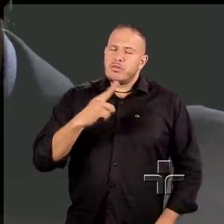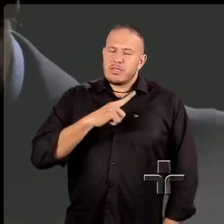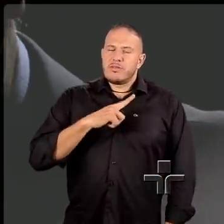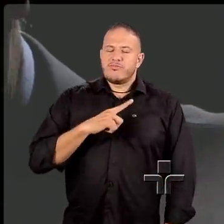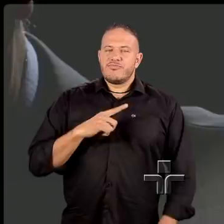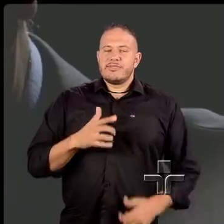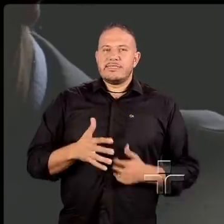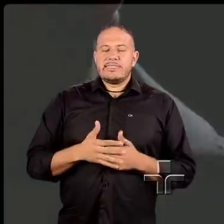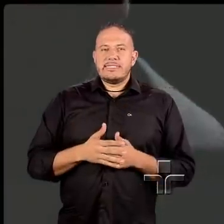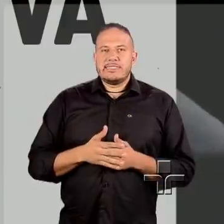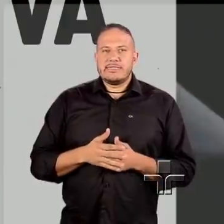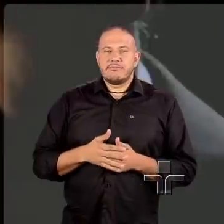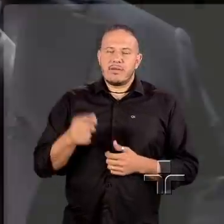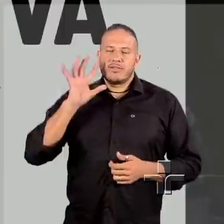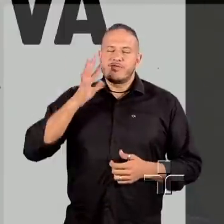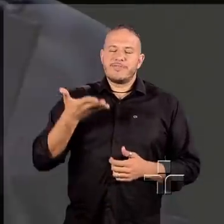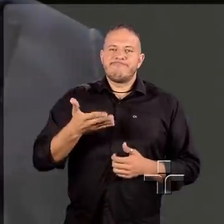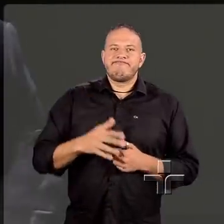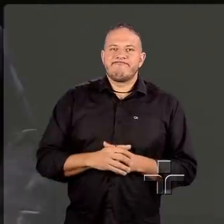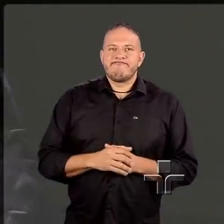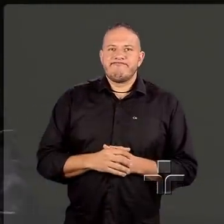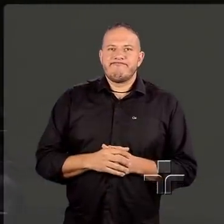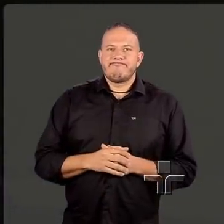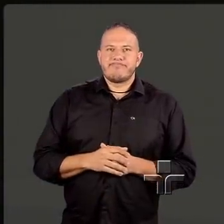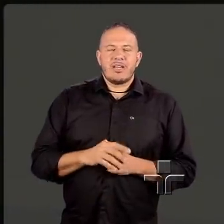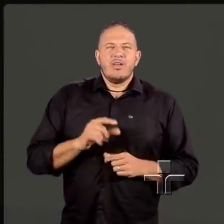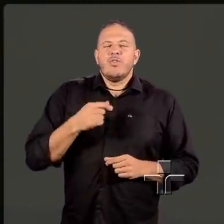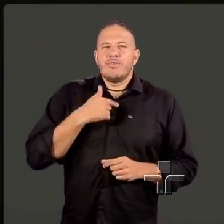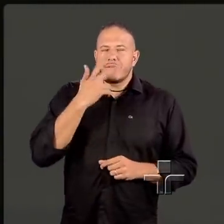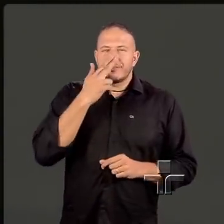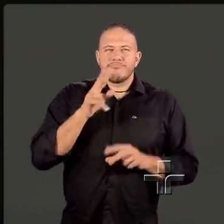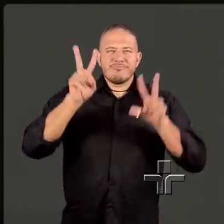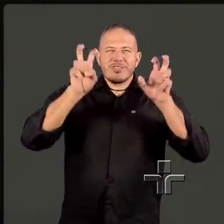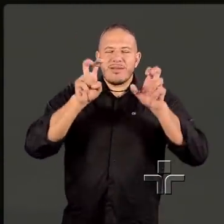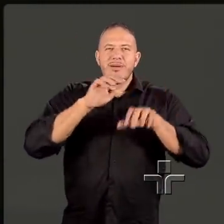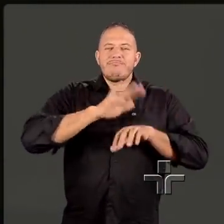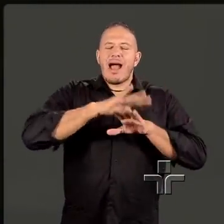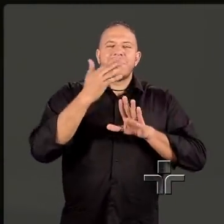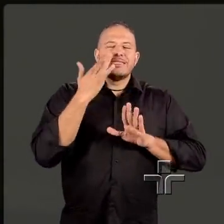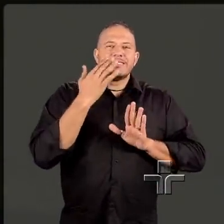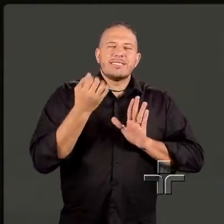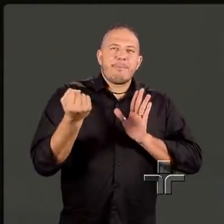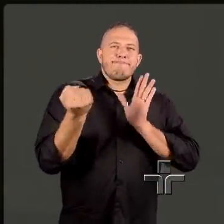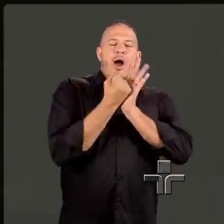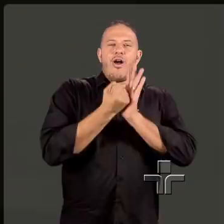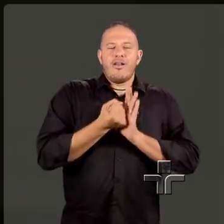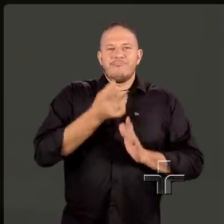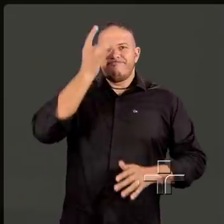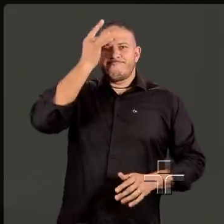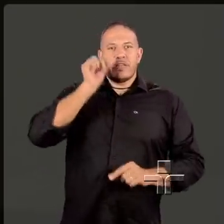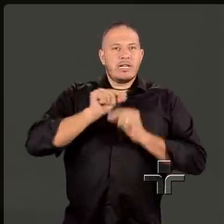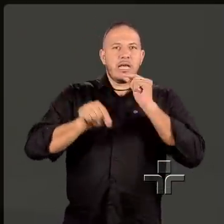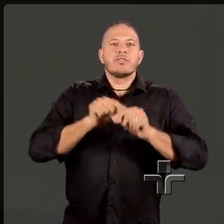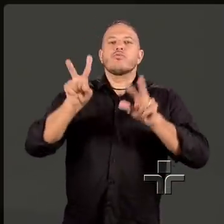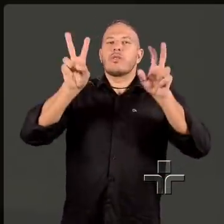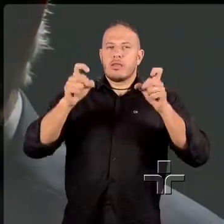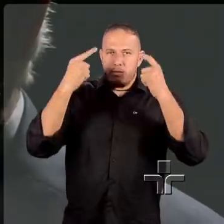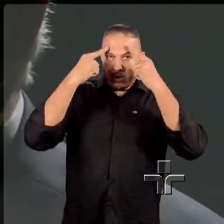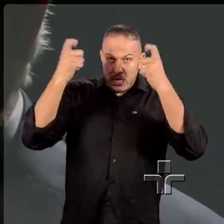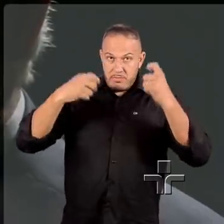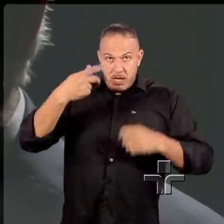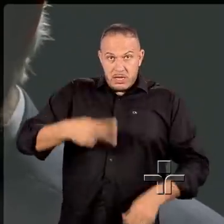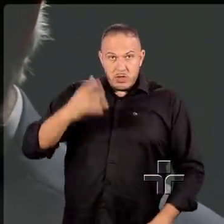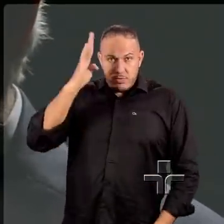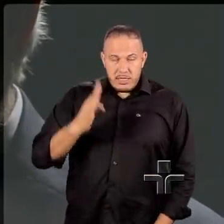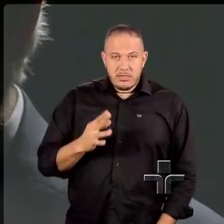temos para resolver. O fato mais marcante, mais simbólico da questão da violência no Brasil,